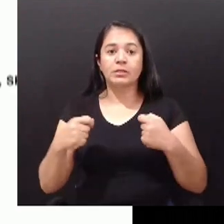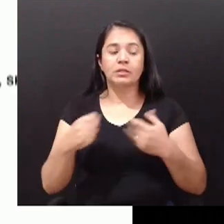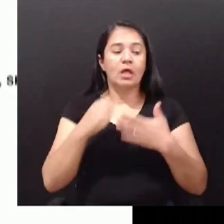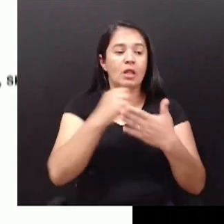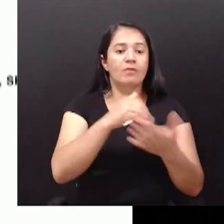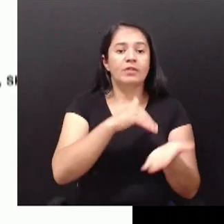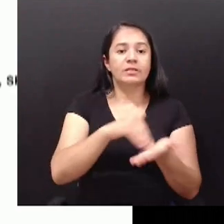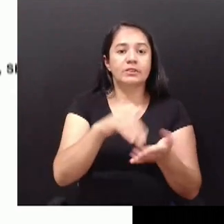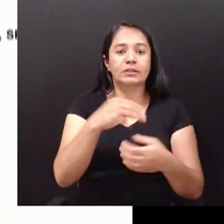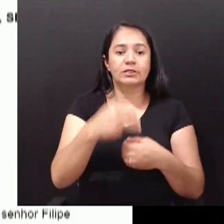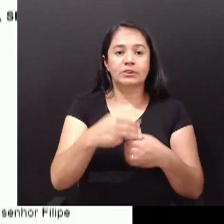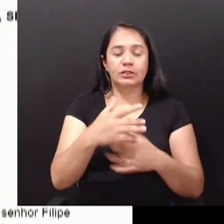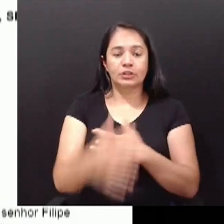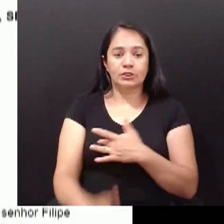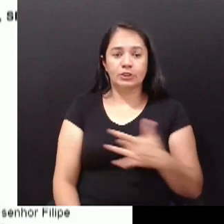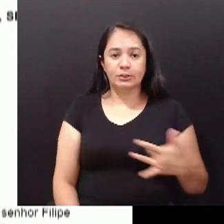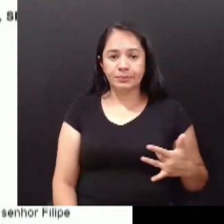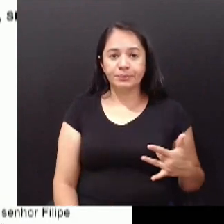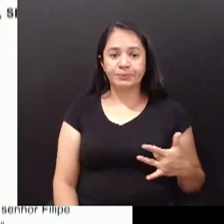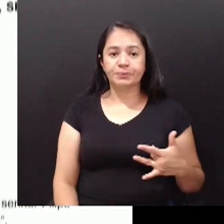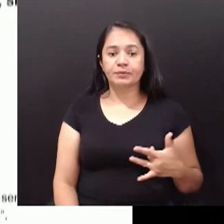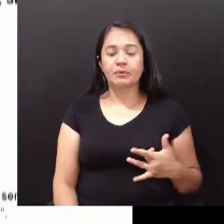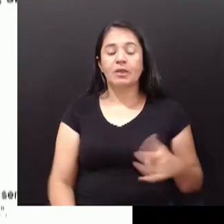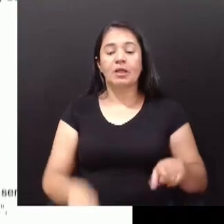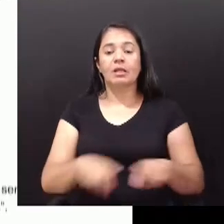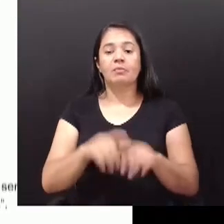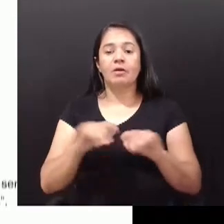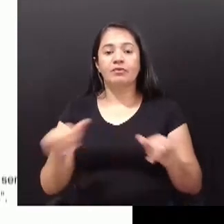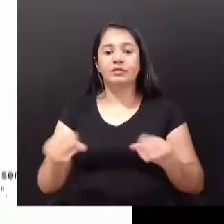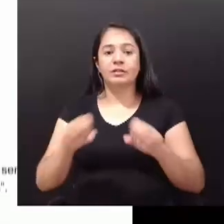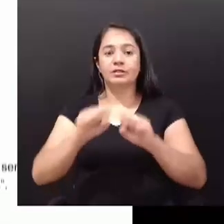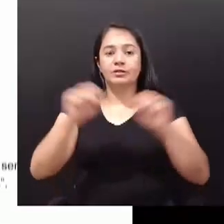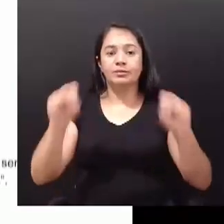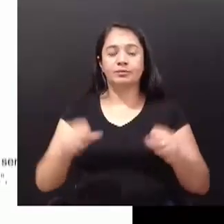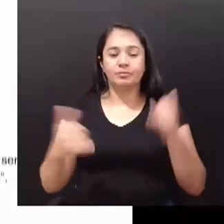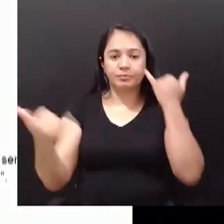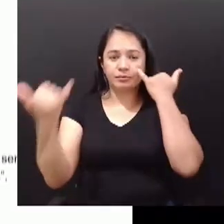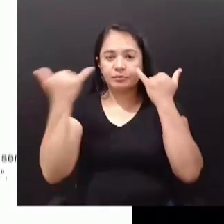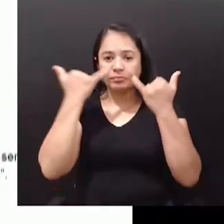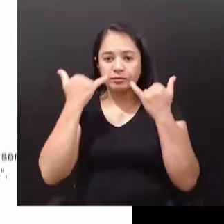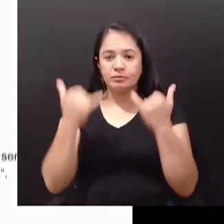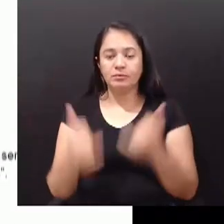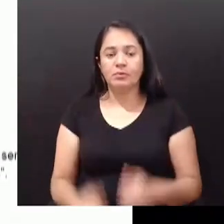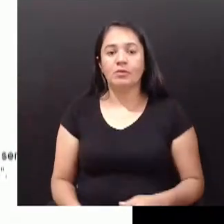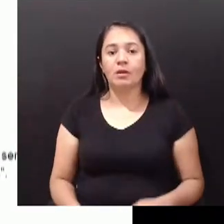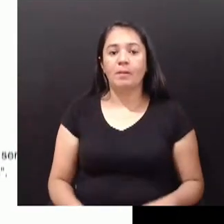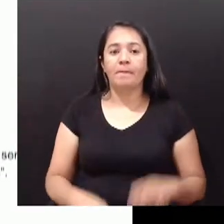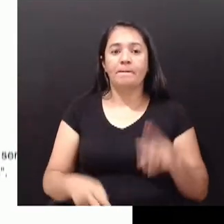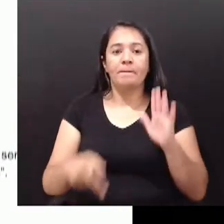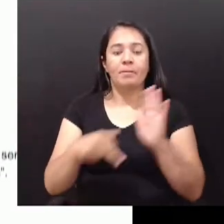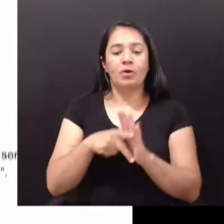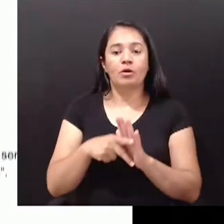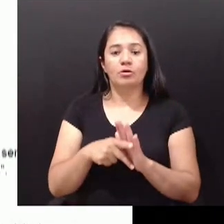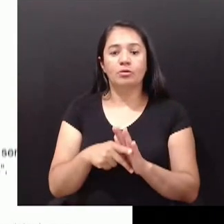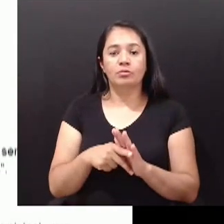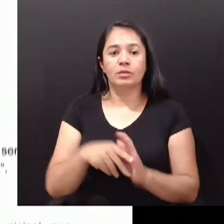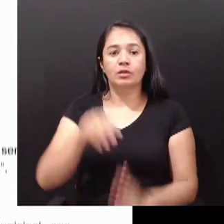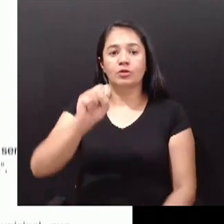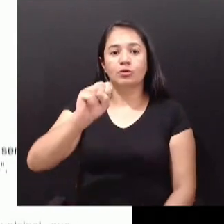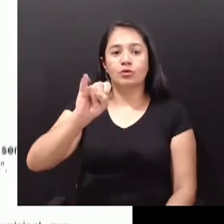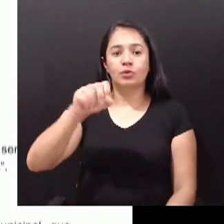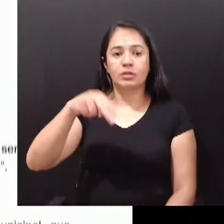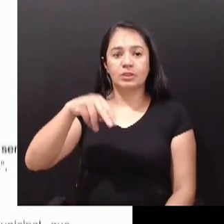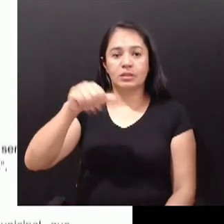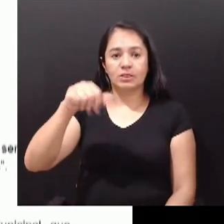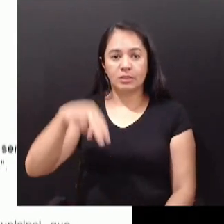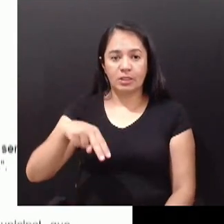de Saúde e registradas no Sistema de Informação de Agravos de Notificação, que é o SINAM. A Secretaria